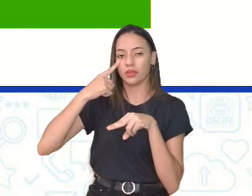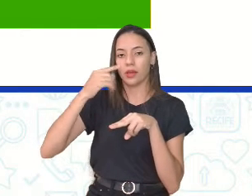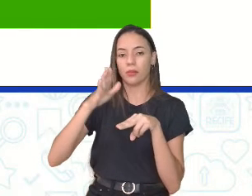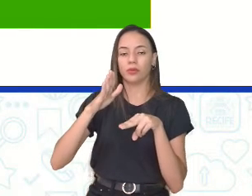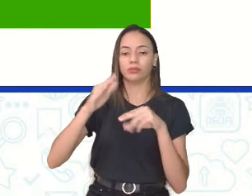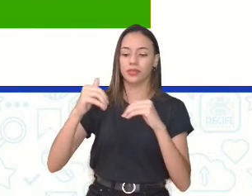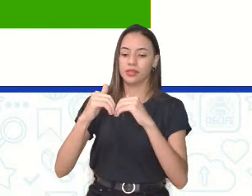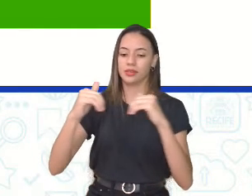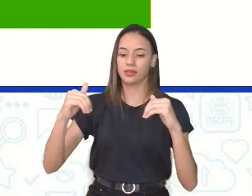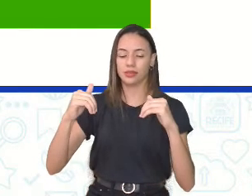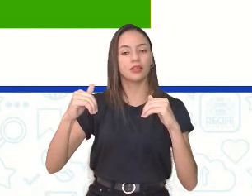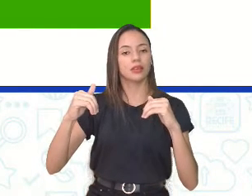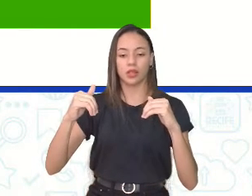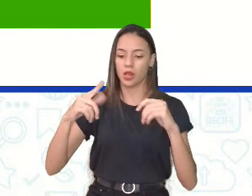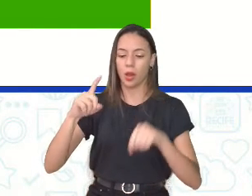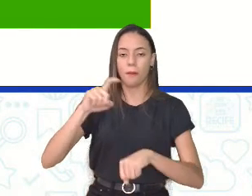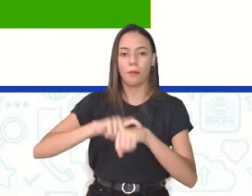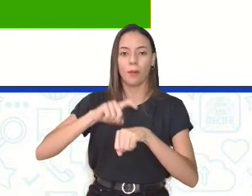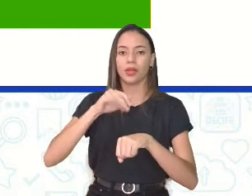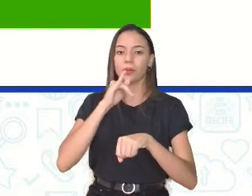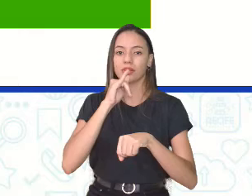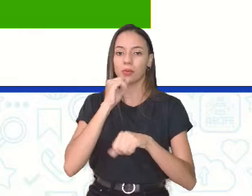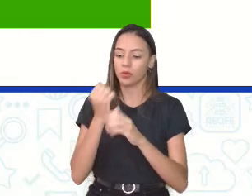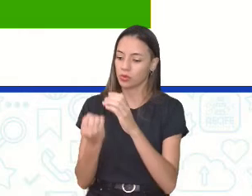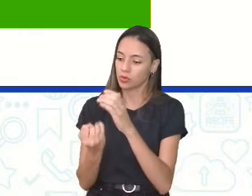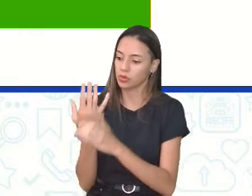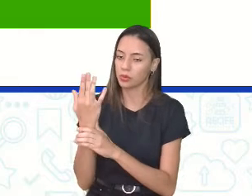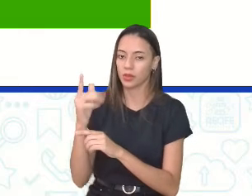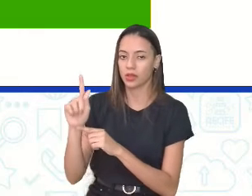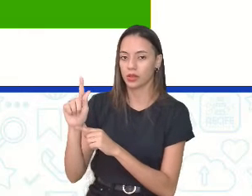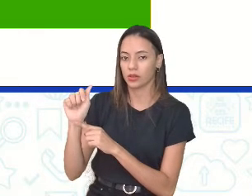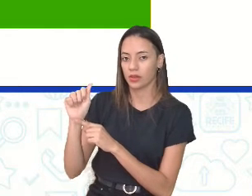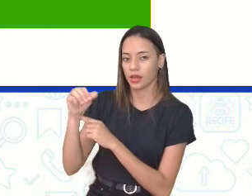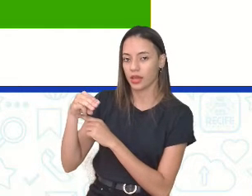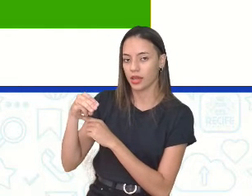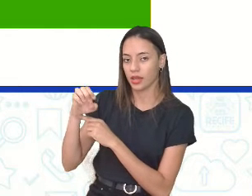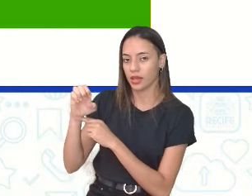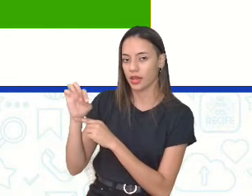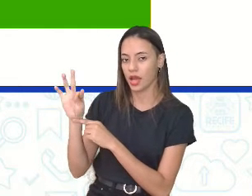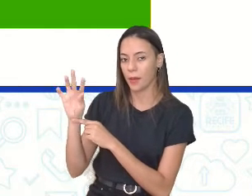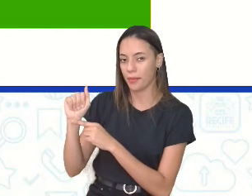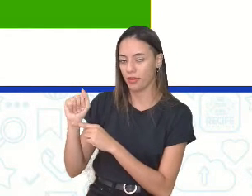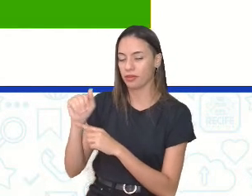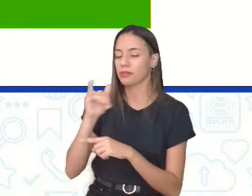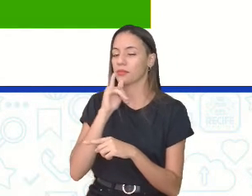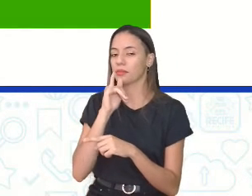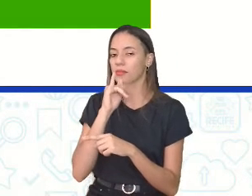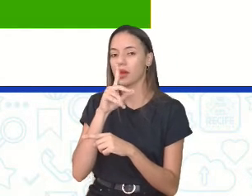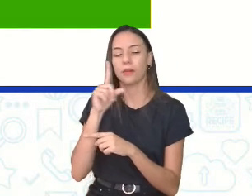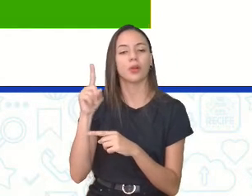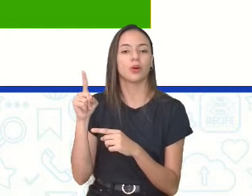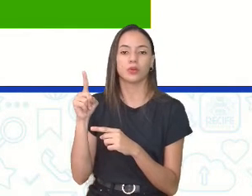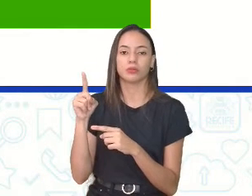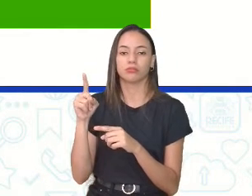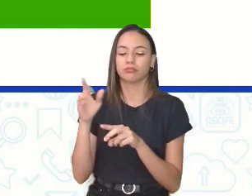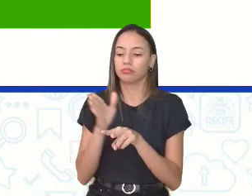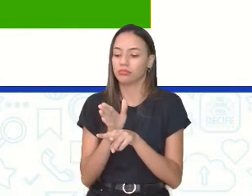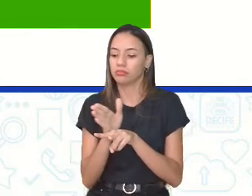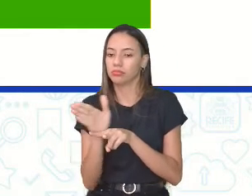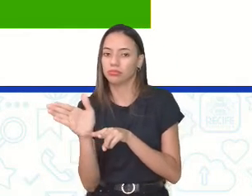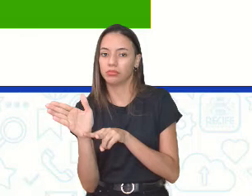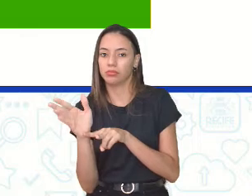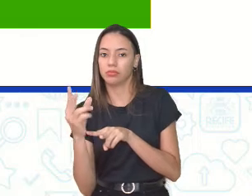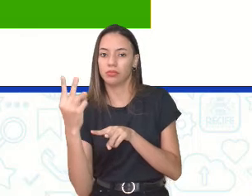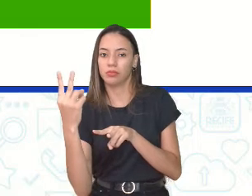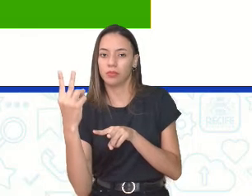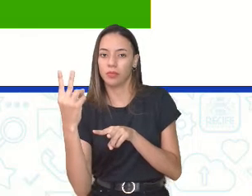na formação dos gametas, indo um fator do par para